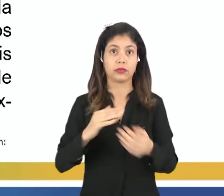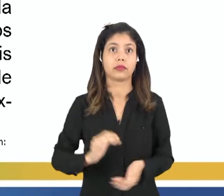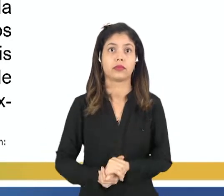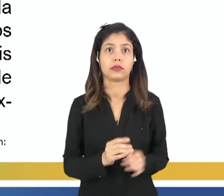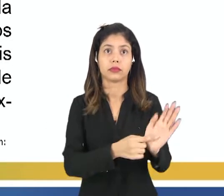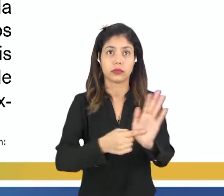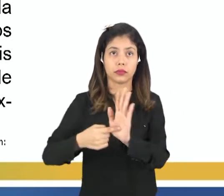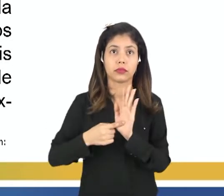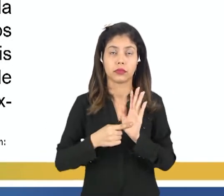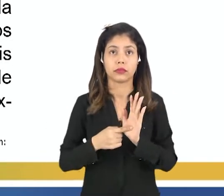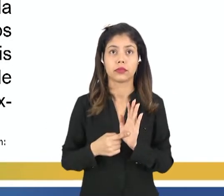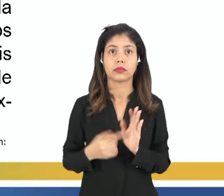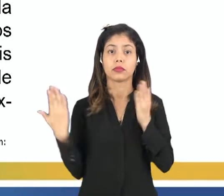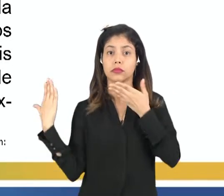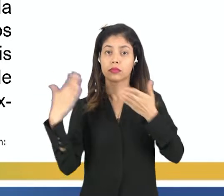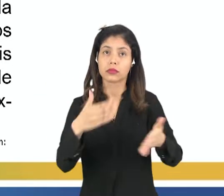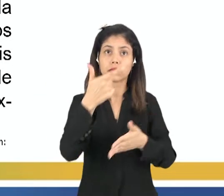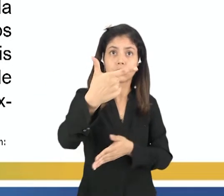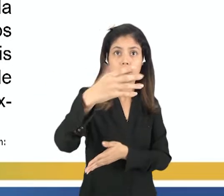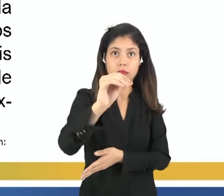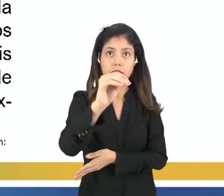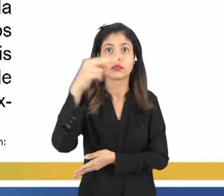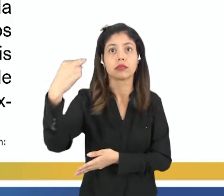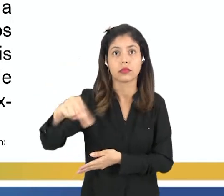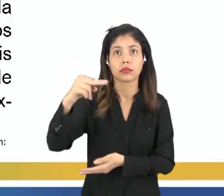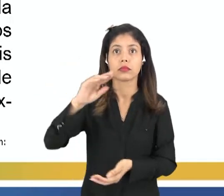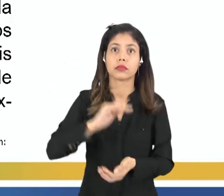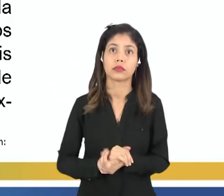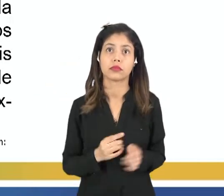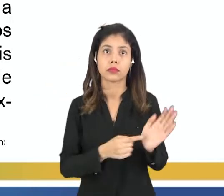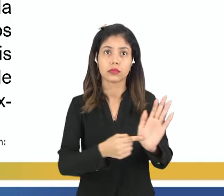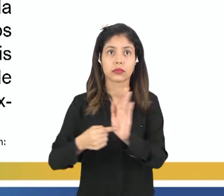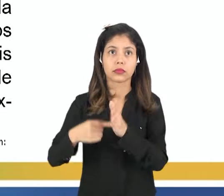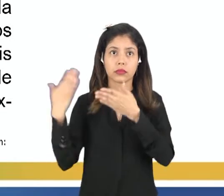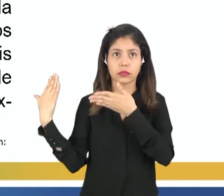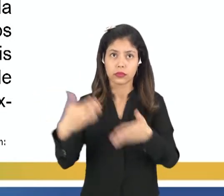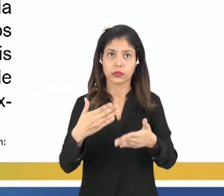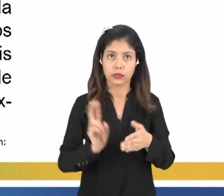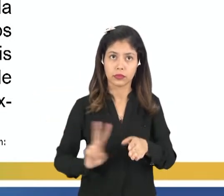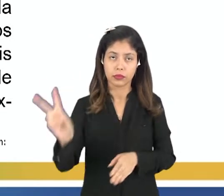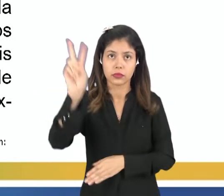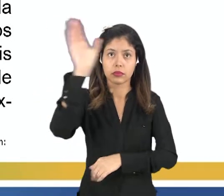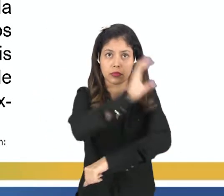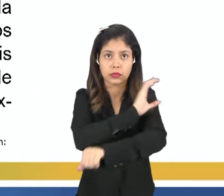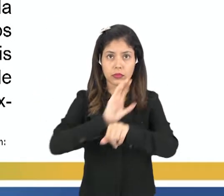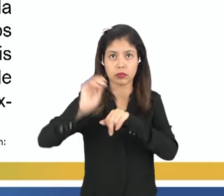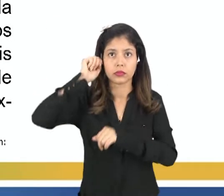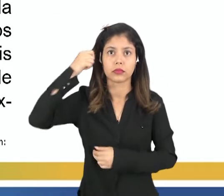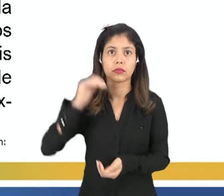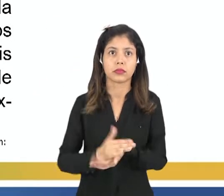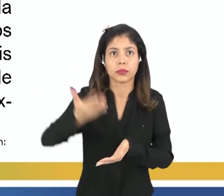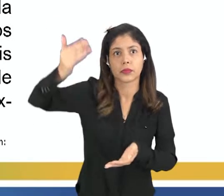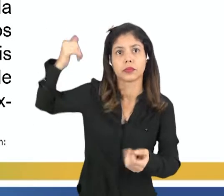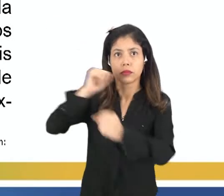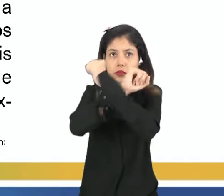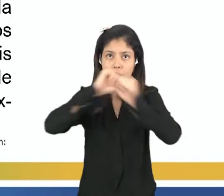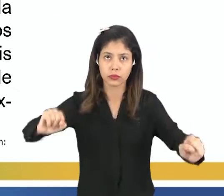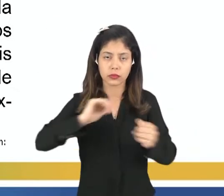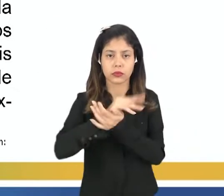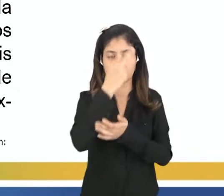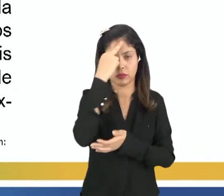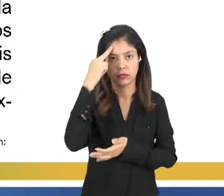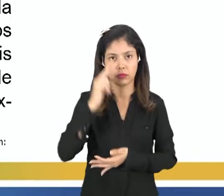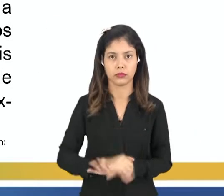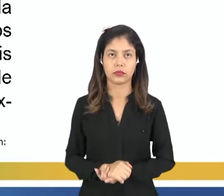com o objetivo de valorizar a cultura negra e reconhecer a contribuição de ex-escravos e seus descendentes para a